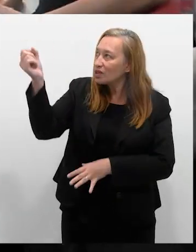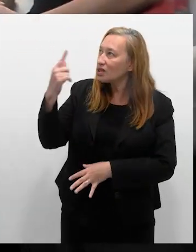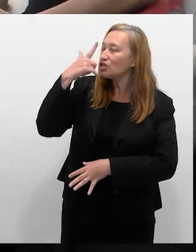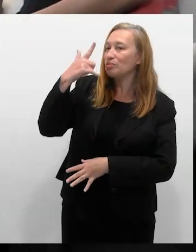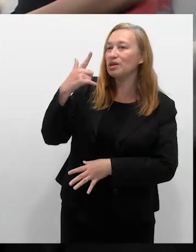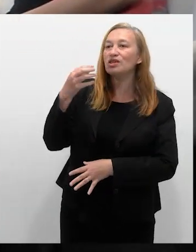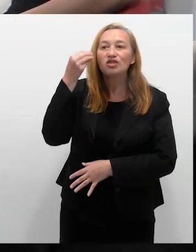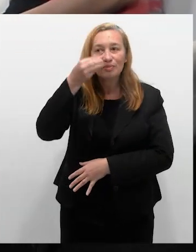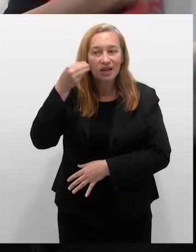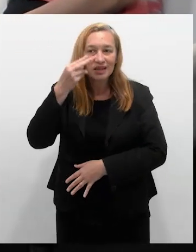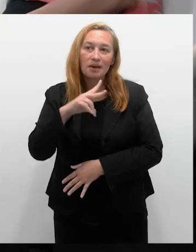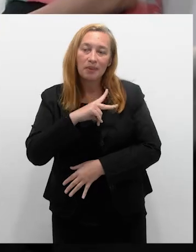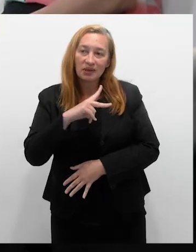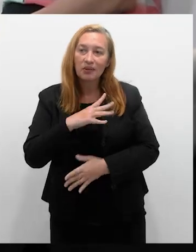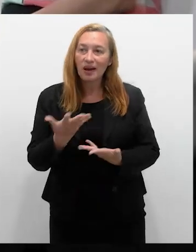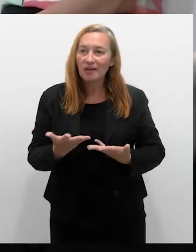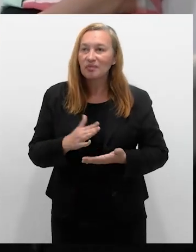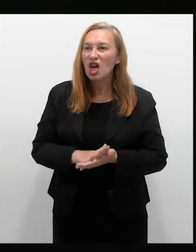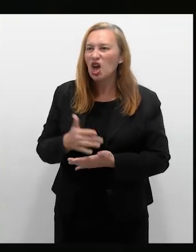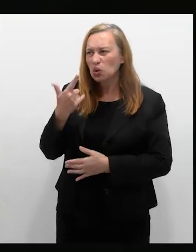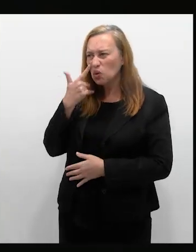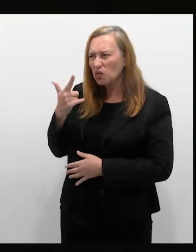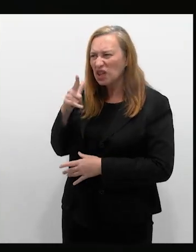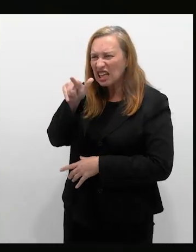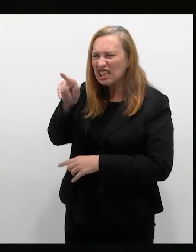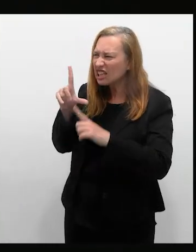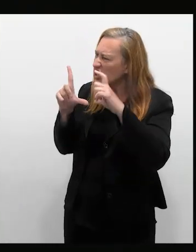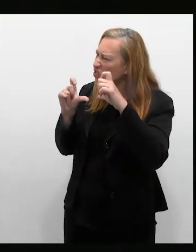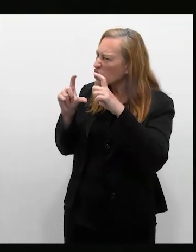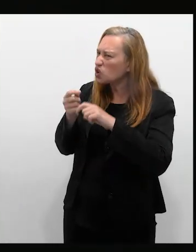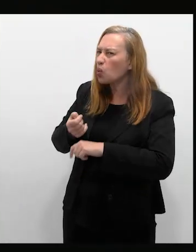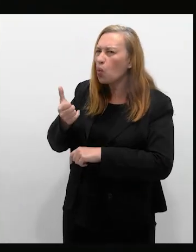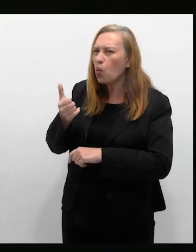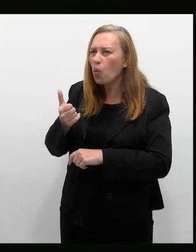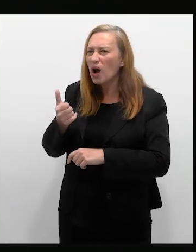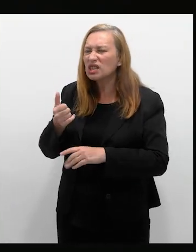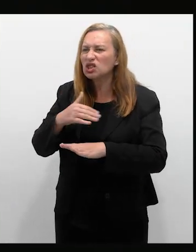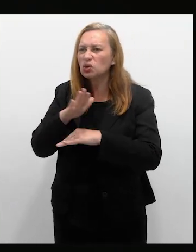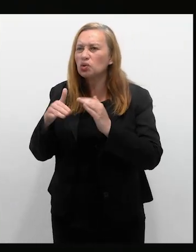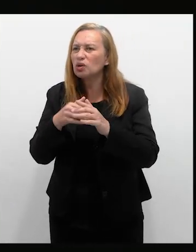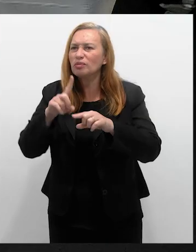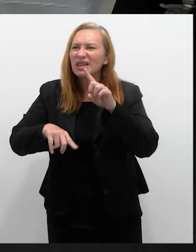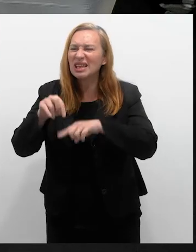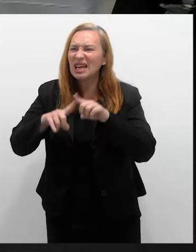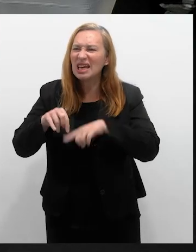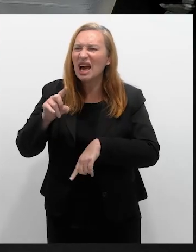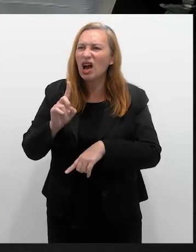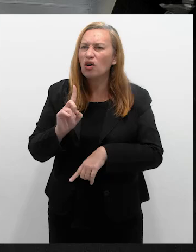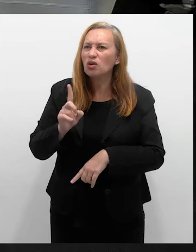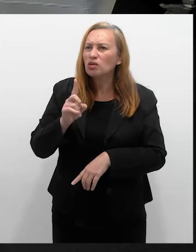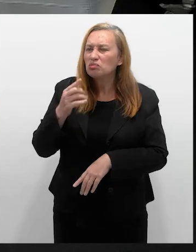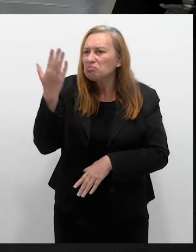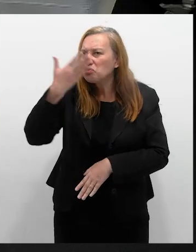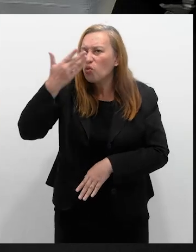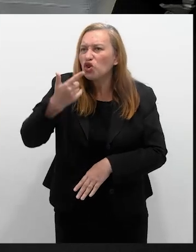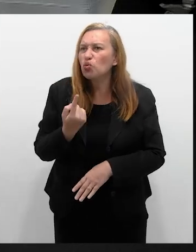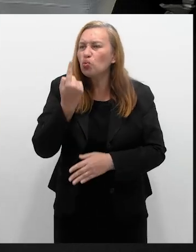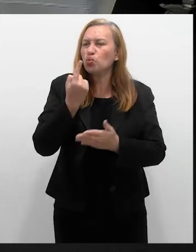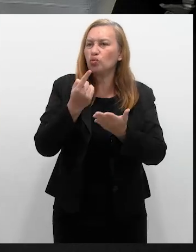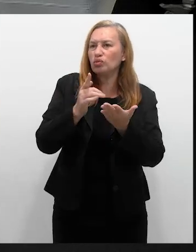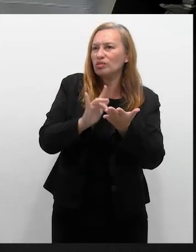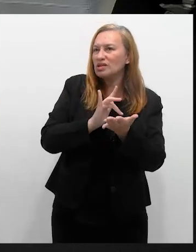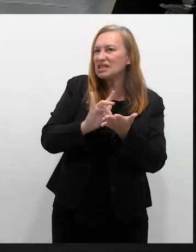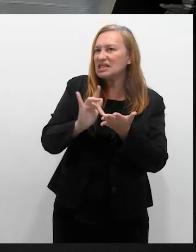eles se inspirem em experiências pessoais. Não, é porque eu tô vendo ali nas fotos que quase todo o material é um material, assim, não vi